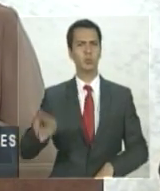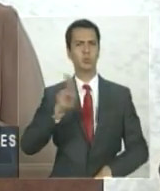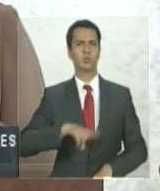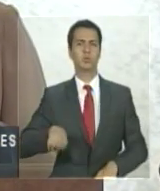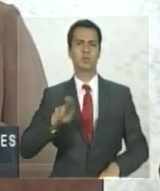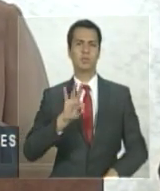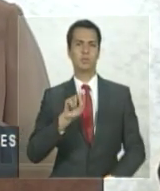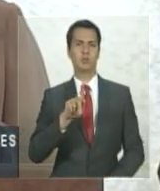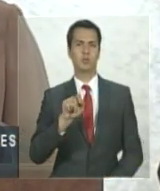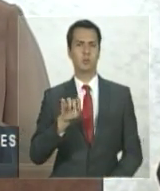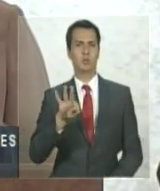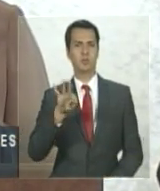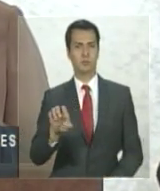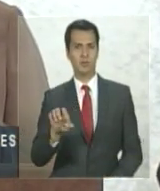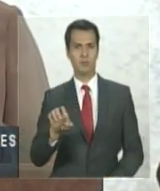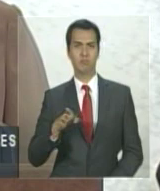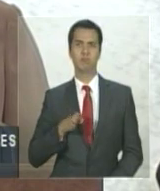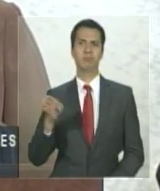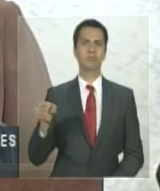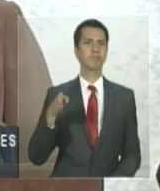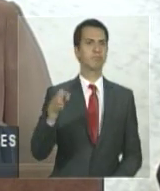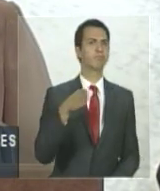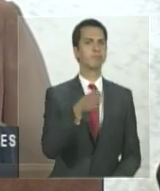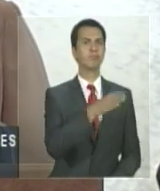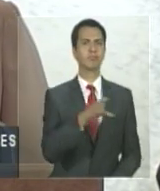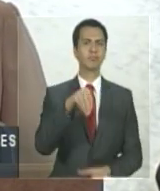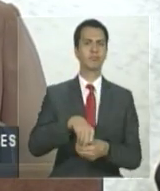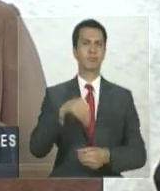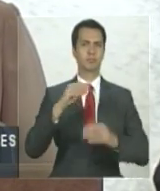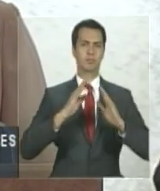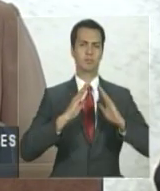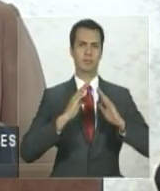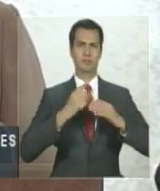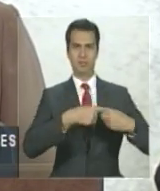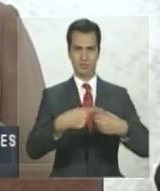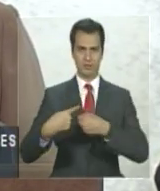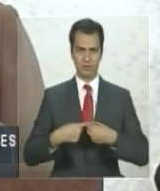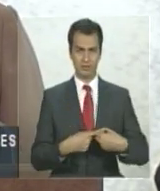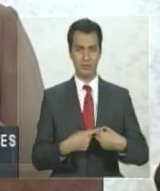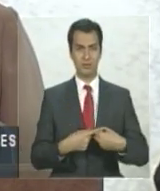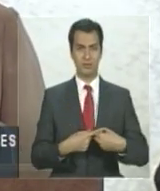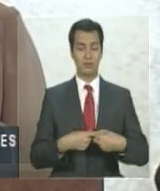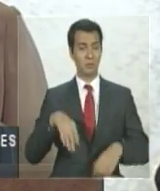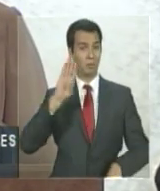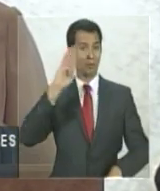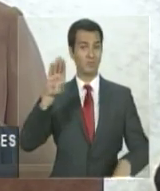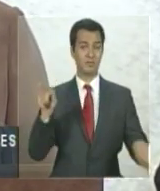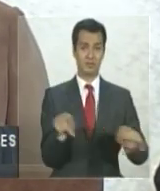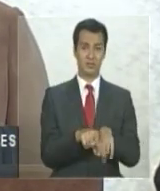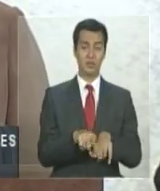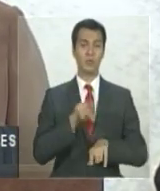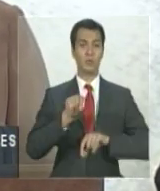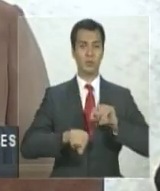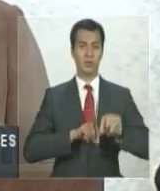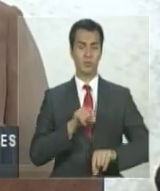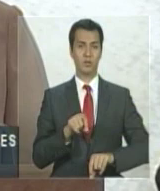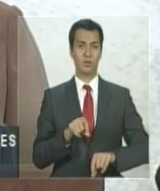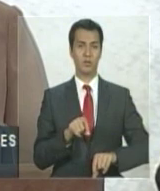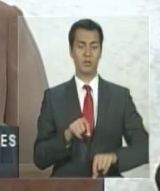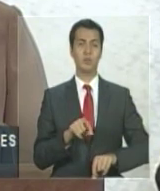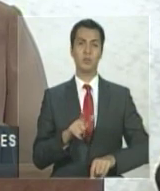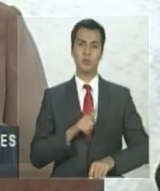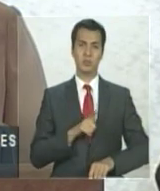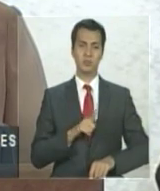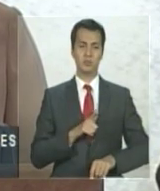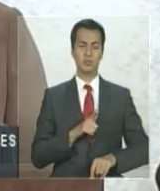transporte e, principalmente, quando se trata do transporte de massa, é a população de